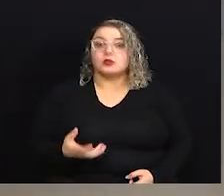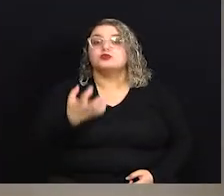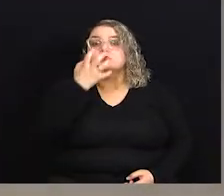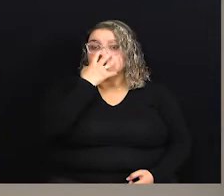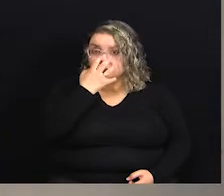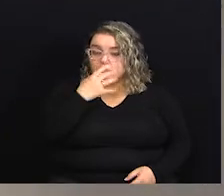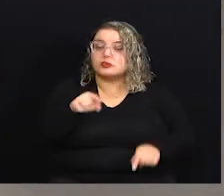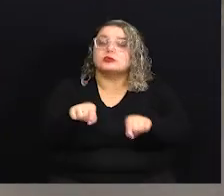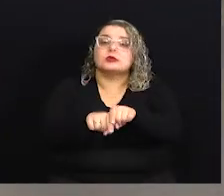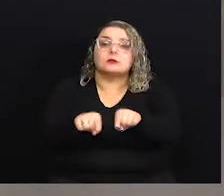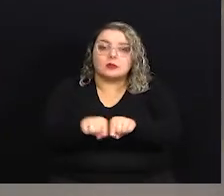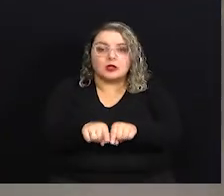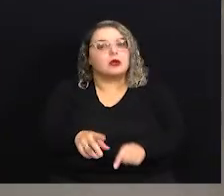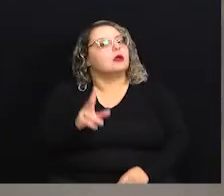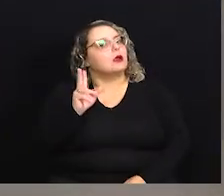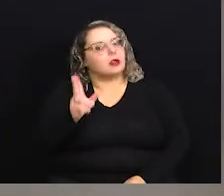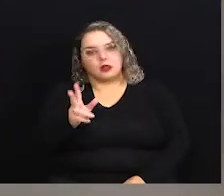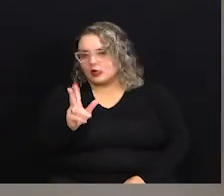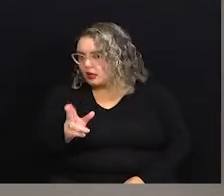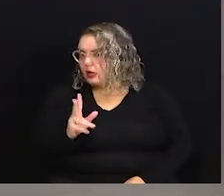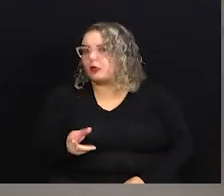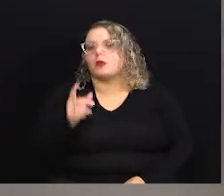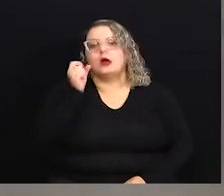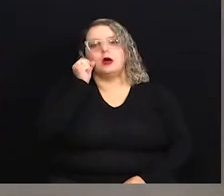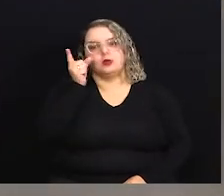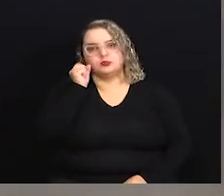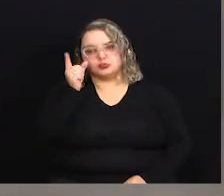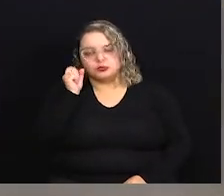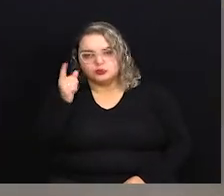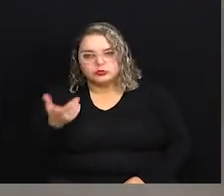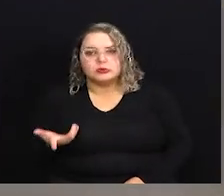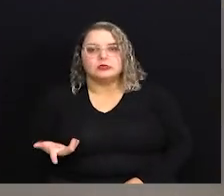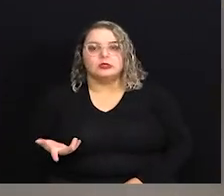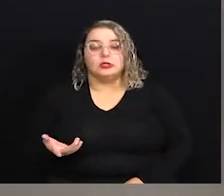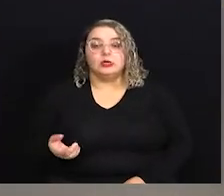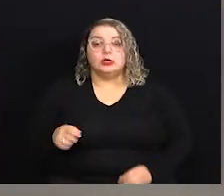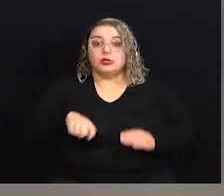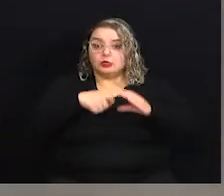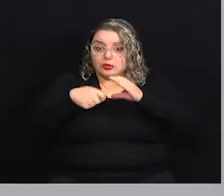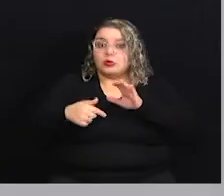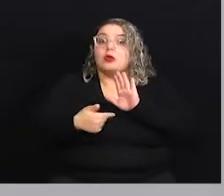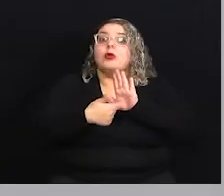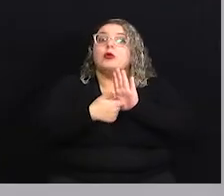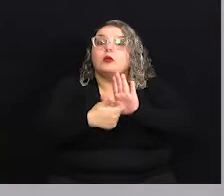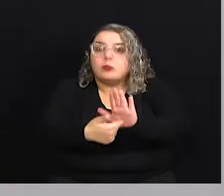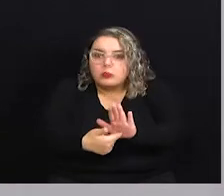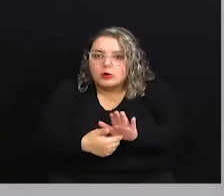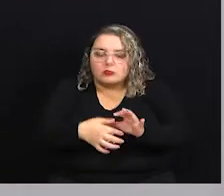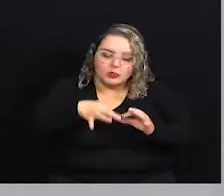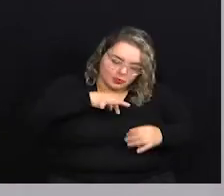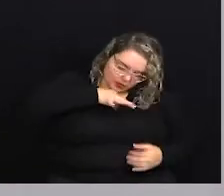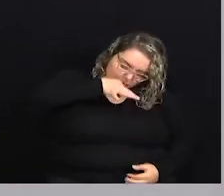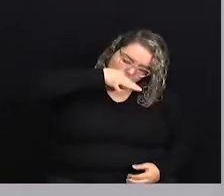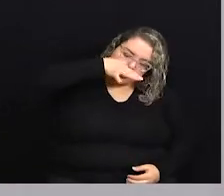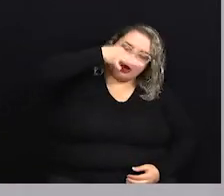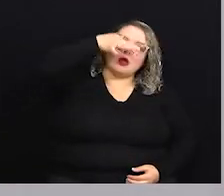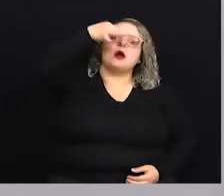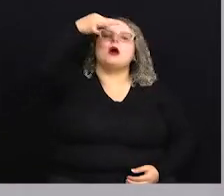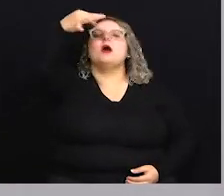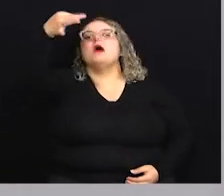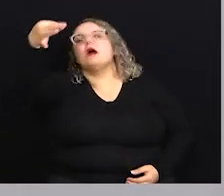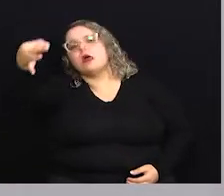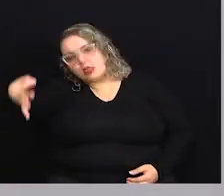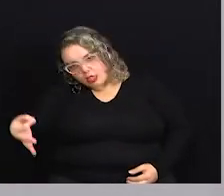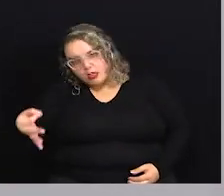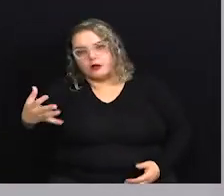intestino. E esse caso era inclusive de um cachorro, que também não fogem da regra dos felinos, né? E aí o vídeo ele mostra exatamente a gente tendo que